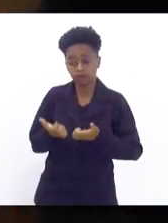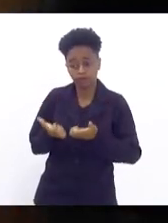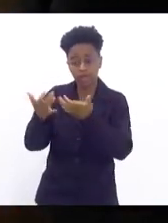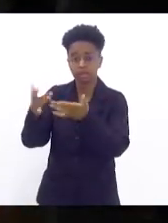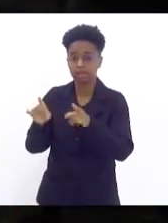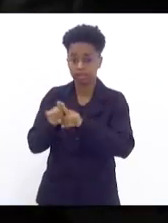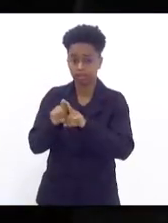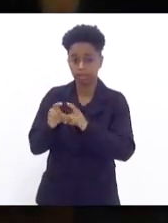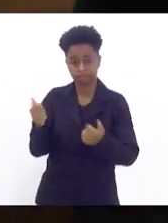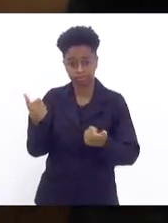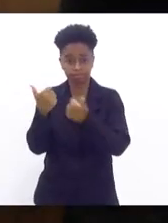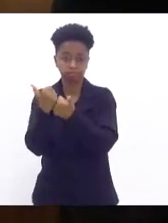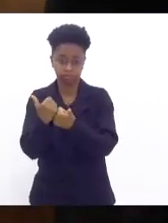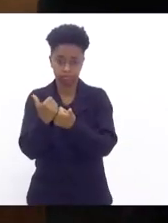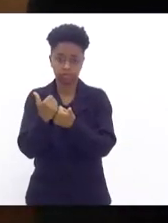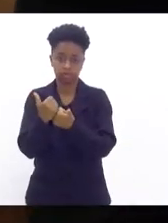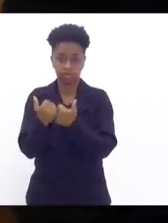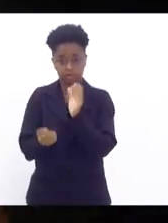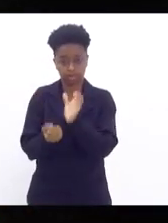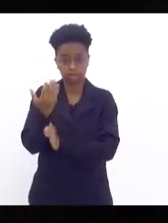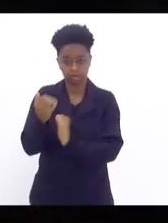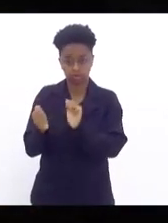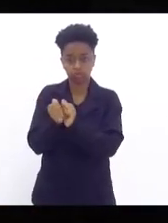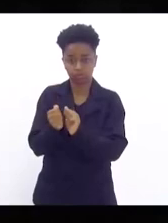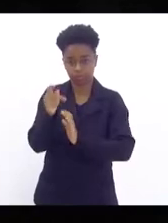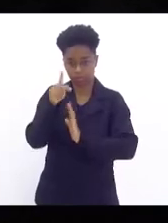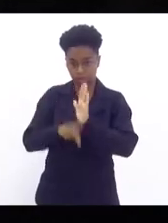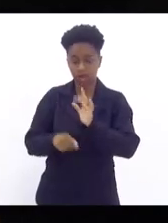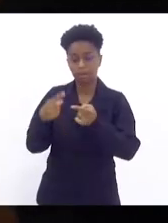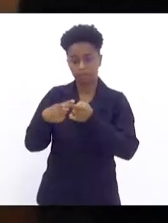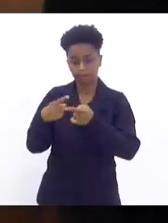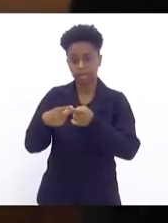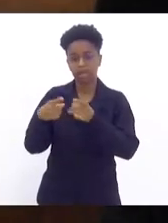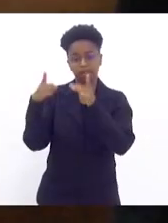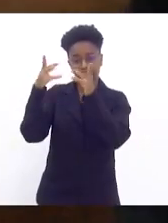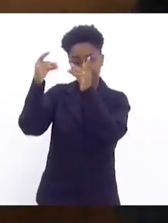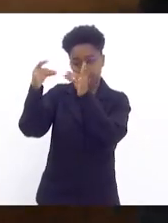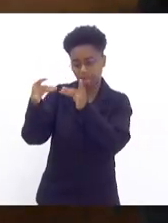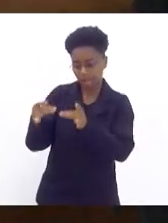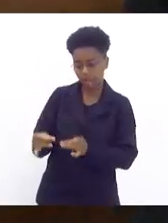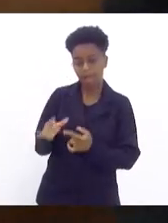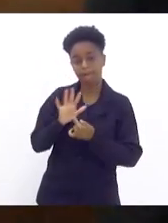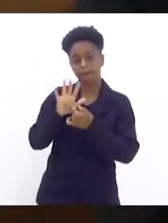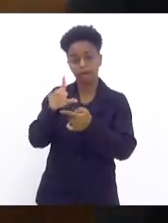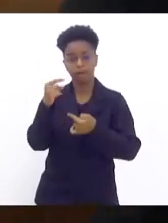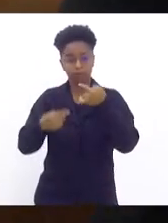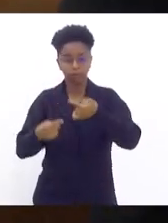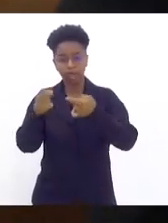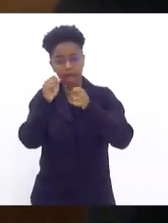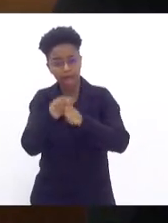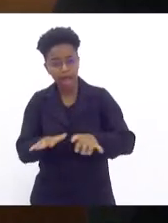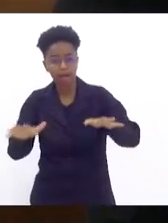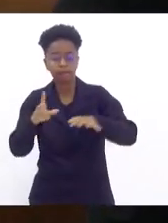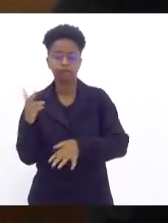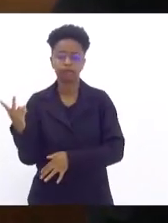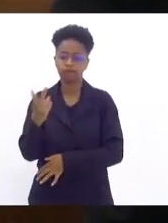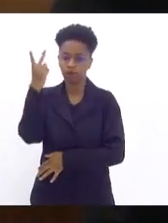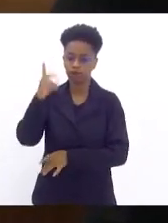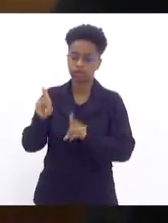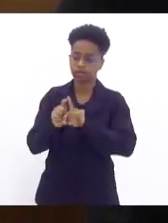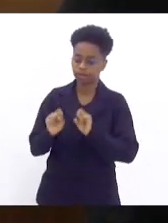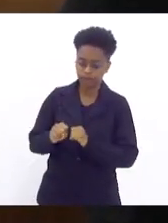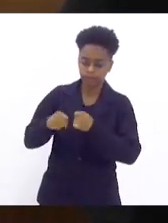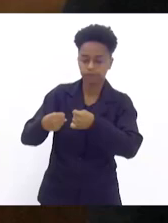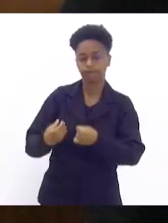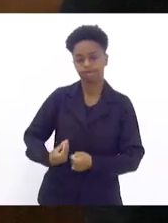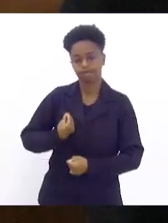a qual autoria desse projeto é um projeto bem completo que traz uma política Ampla de valorização e defesa